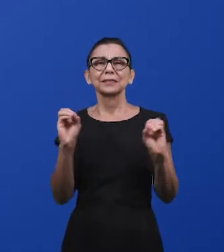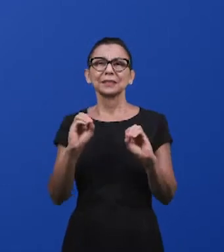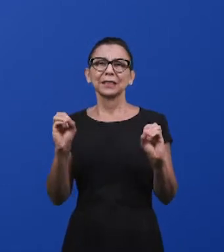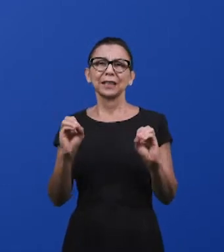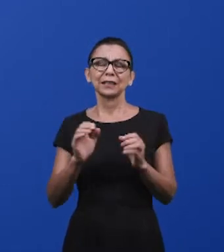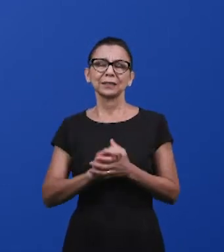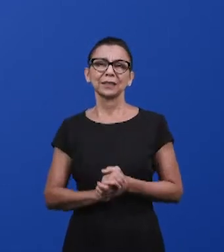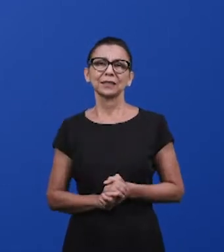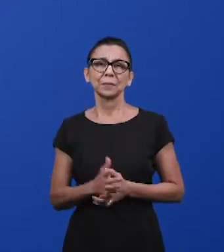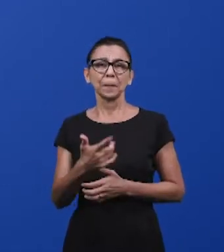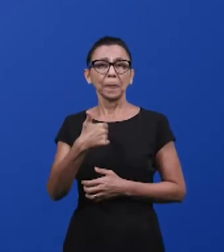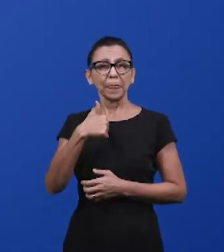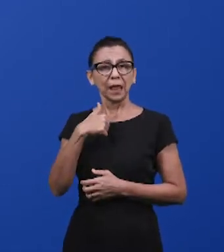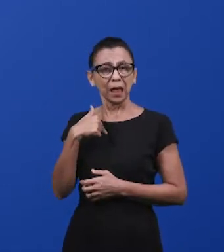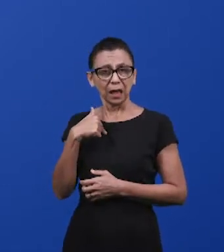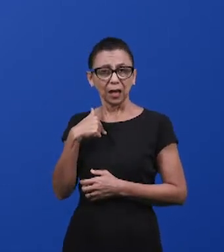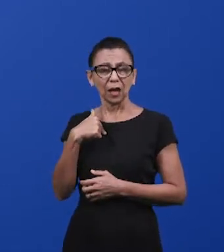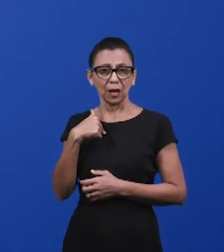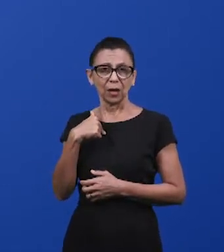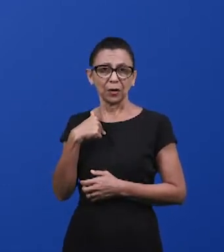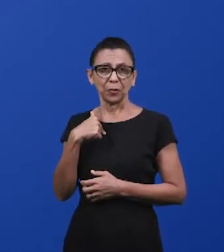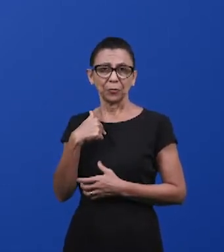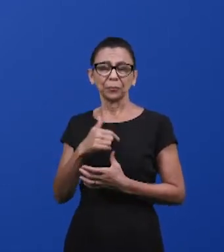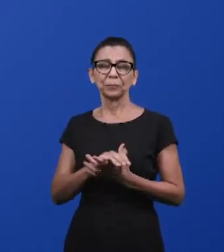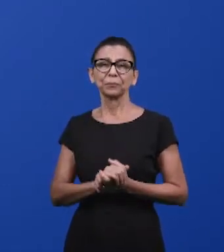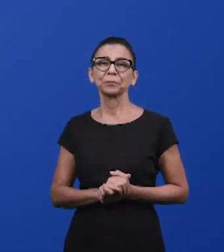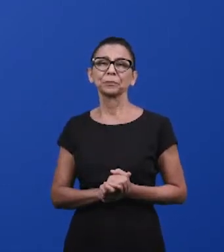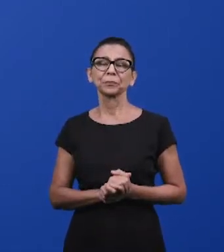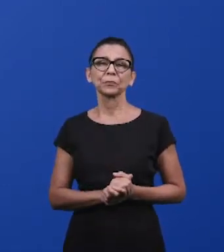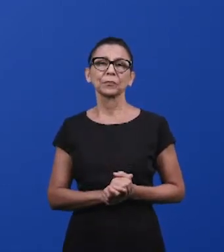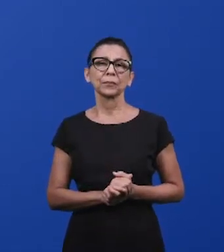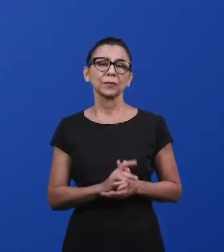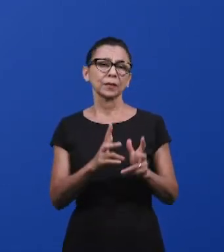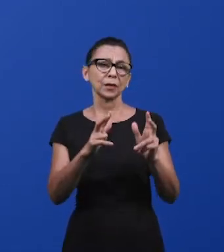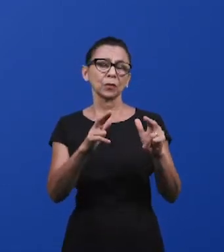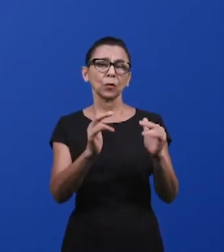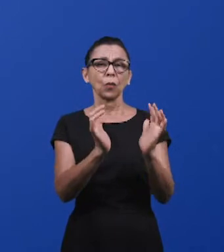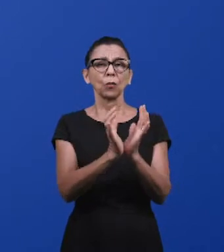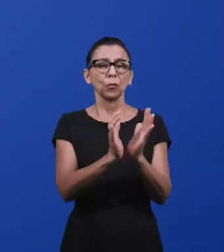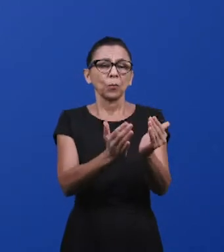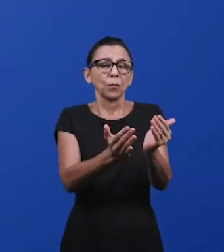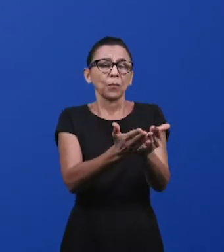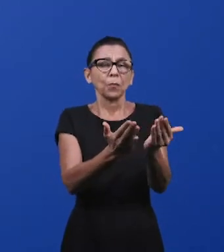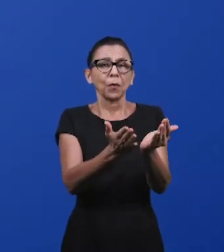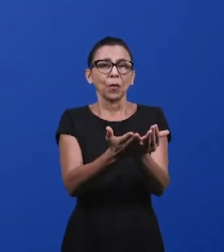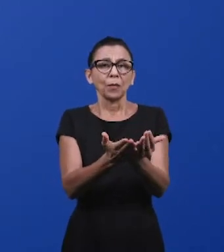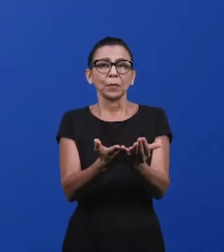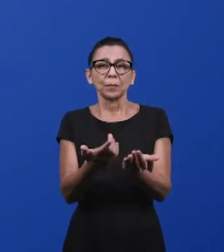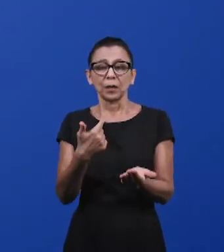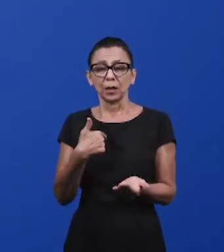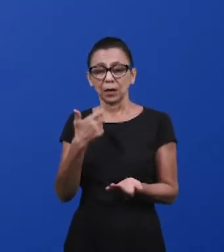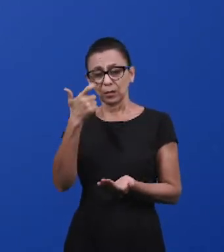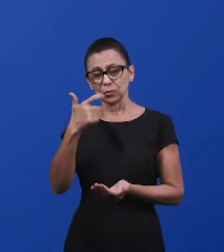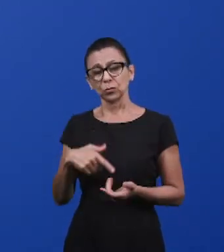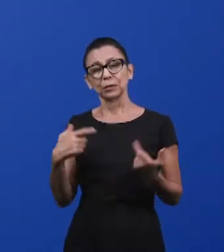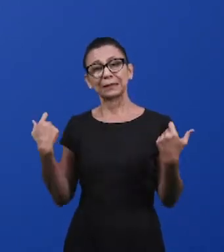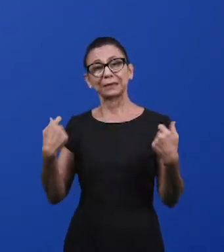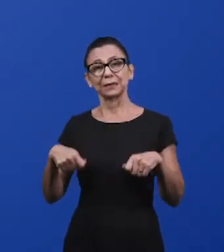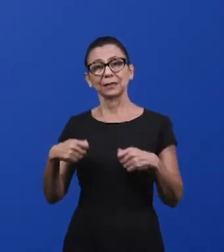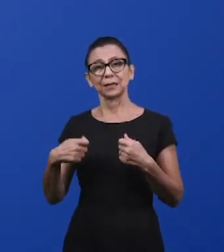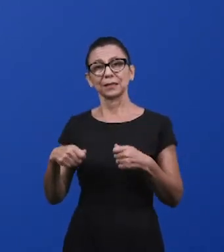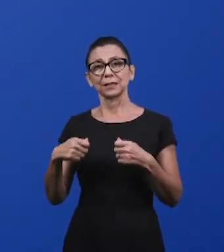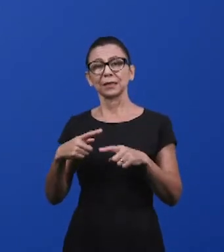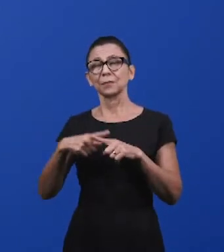Nos pobres, carentes, necessitados, mas o Senhor cuida de mim. Assim como nos diz a palavra